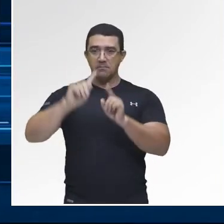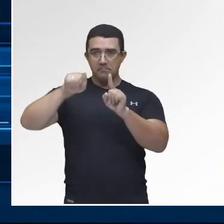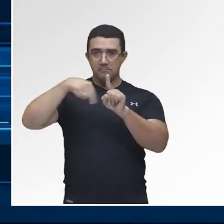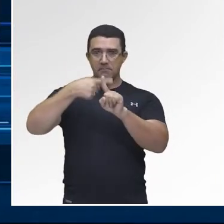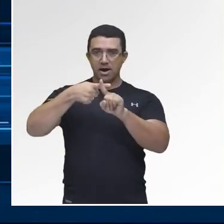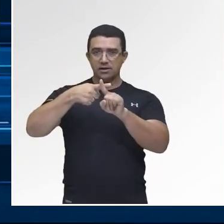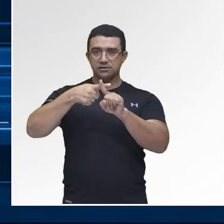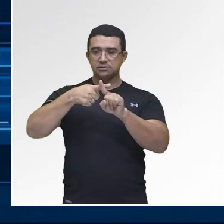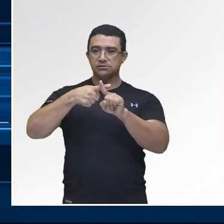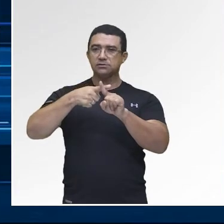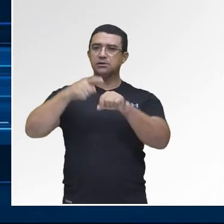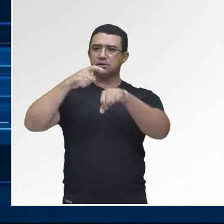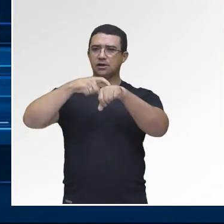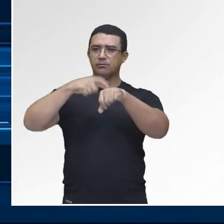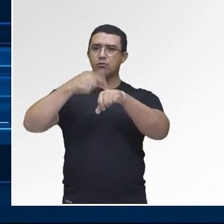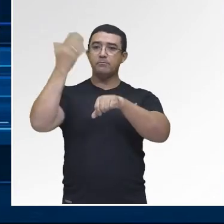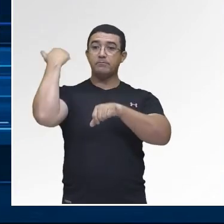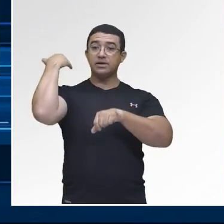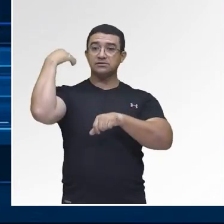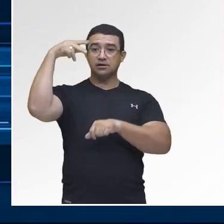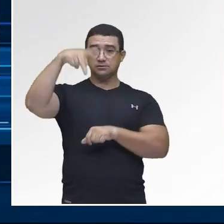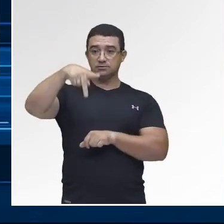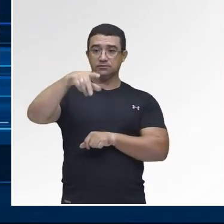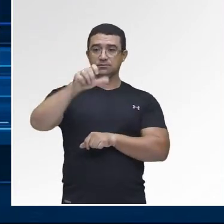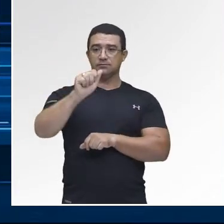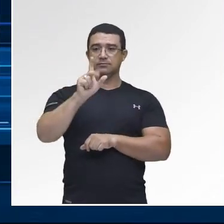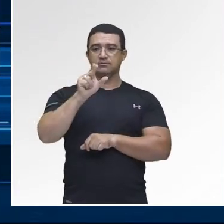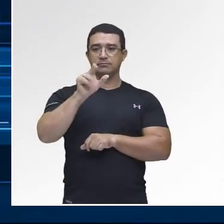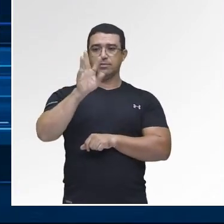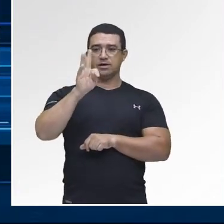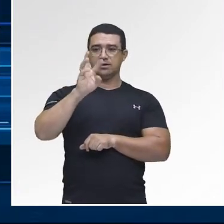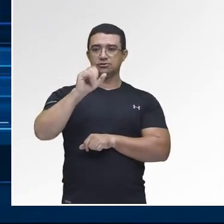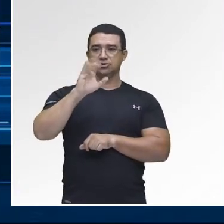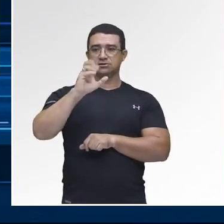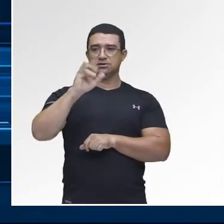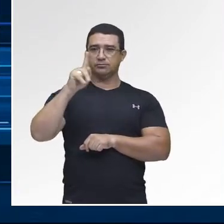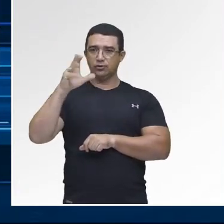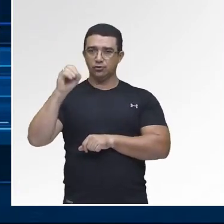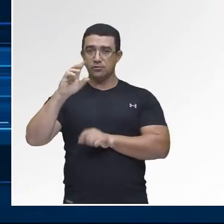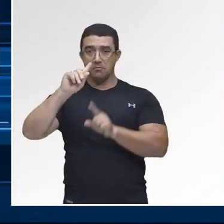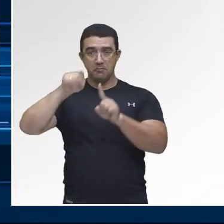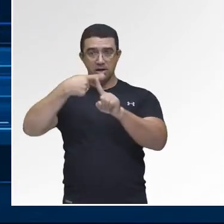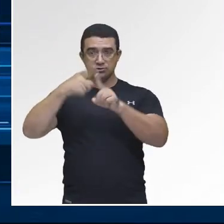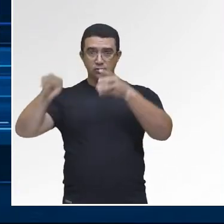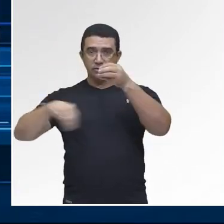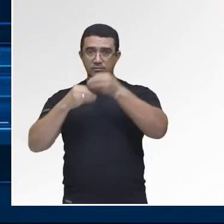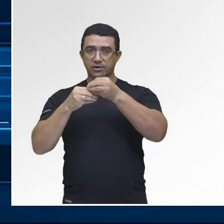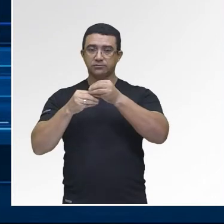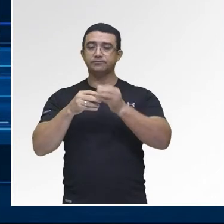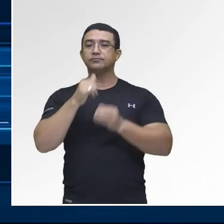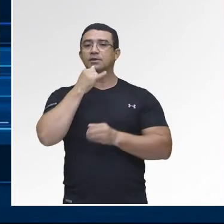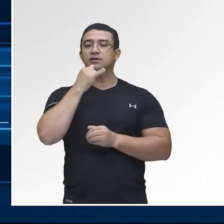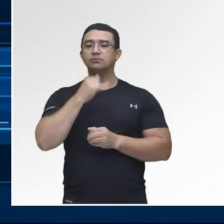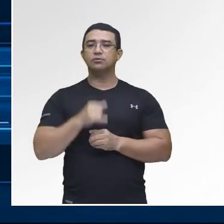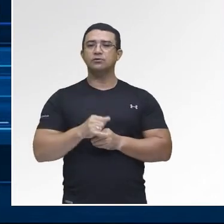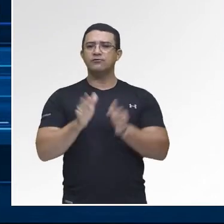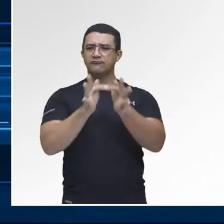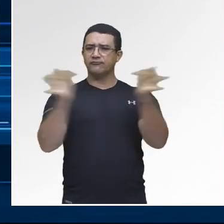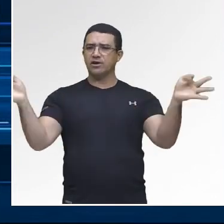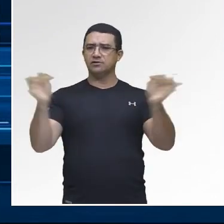negativas, né? Então, she has not studied since she left the school. Ela não estuda desde